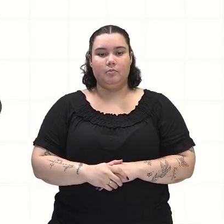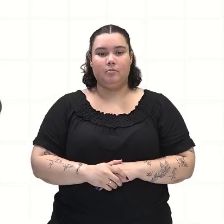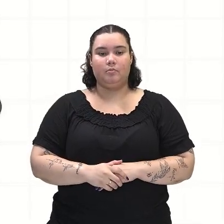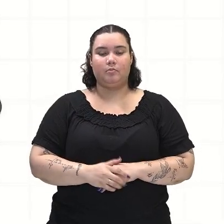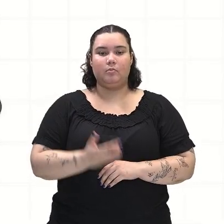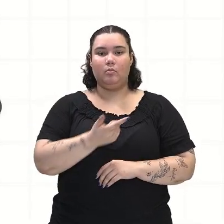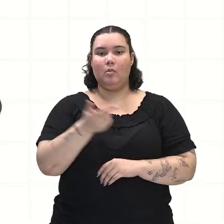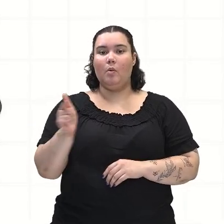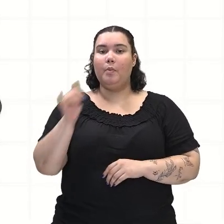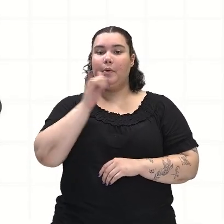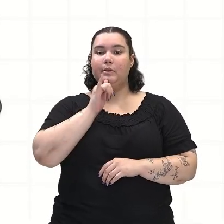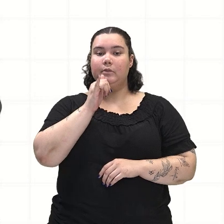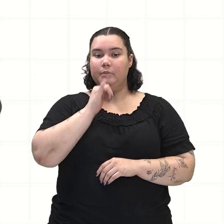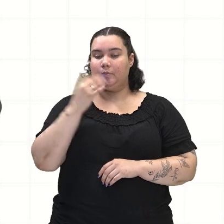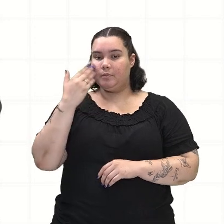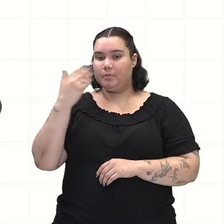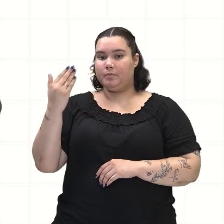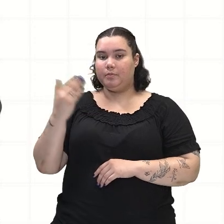Mais um exemplo.